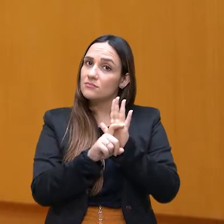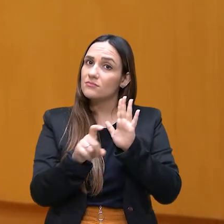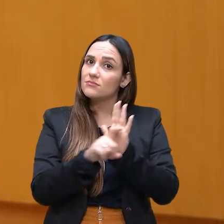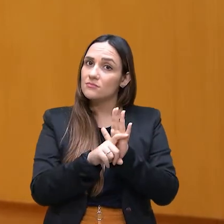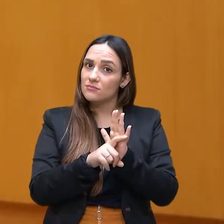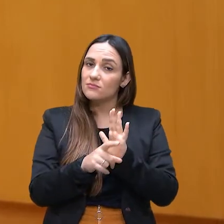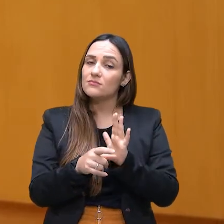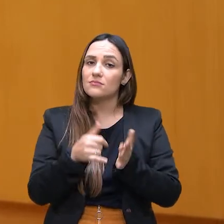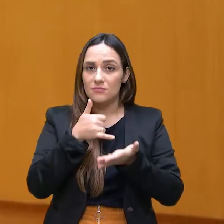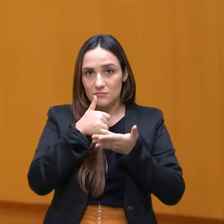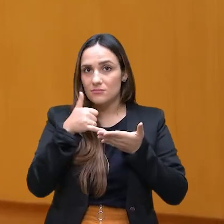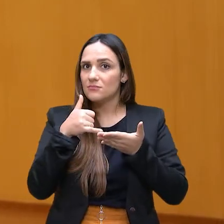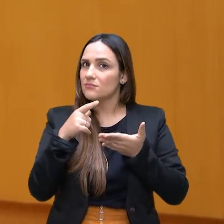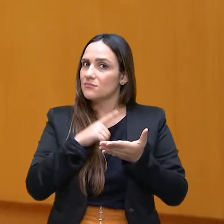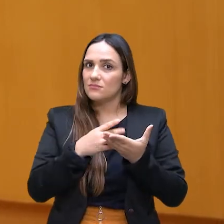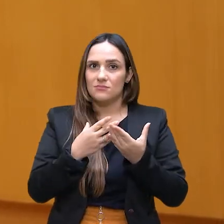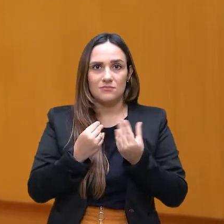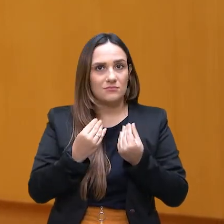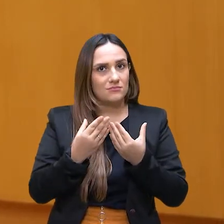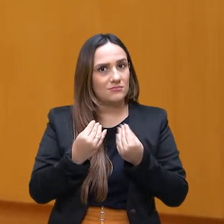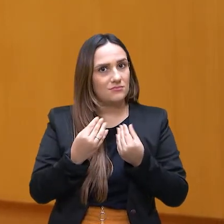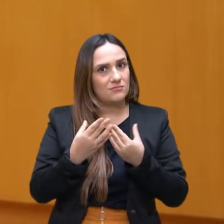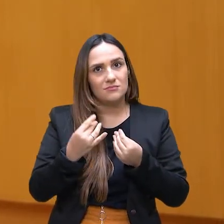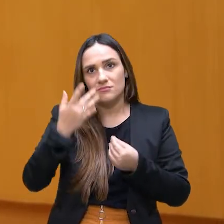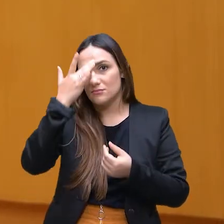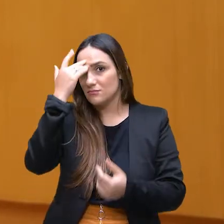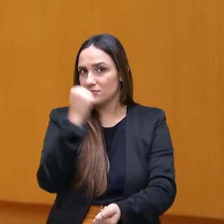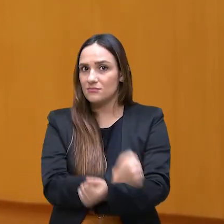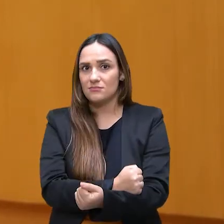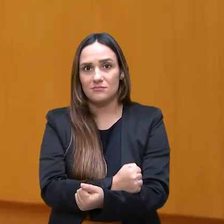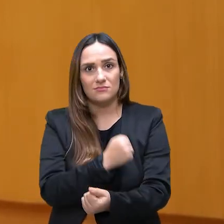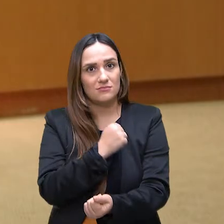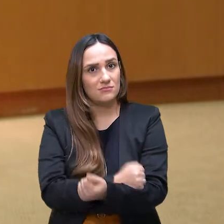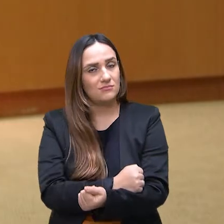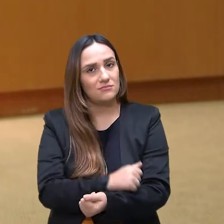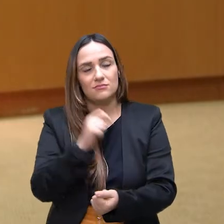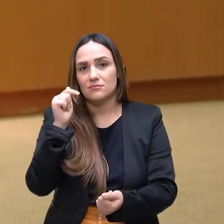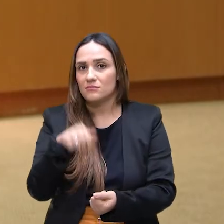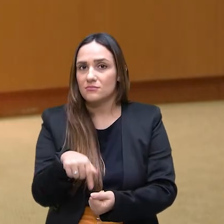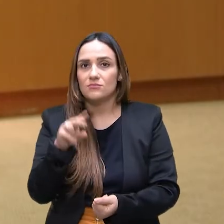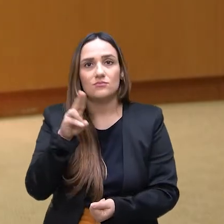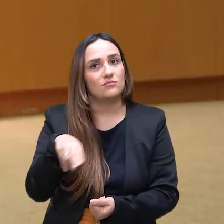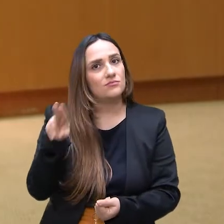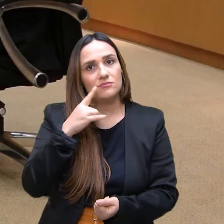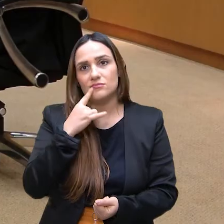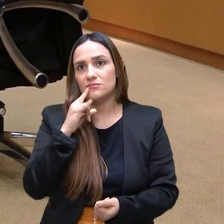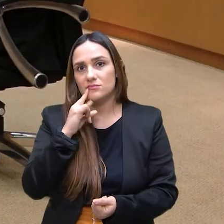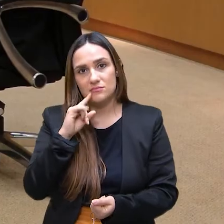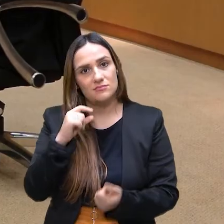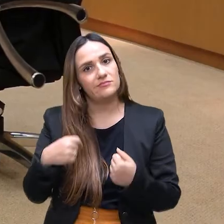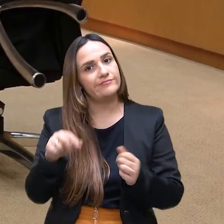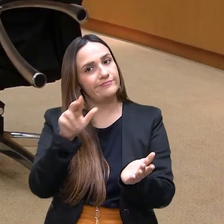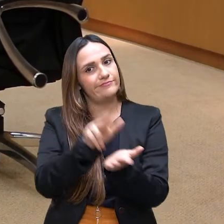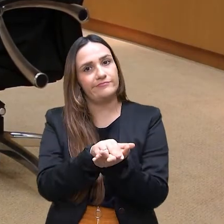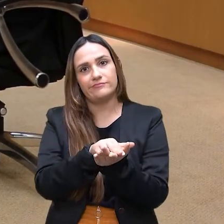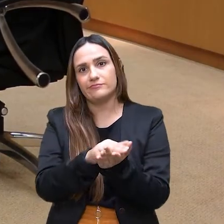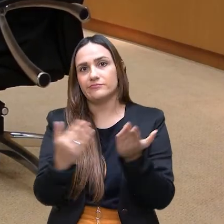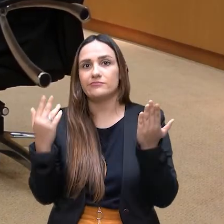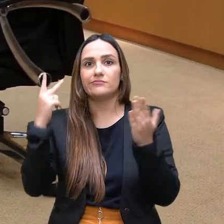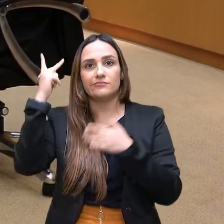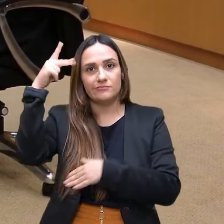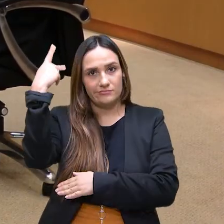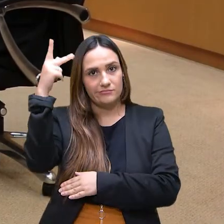está avassalador. É muito grande no Estado o consumo e a necessidade de